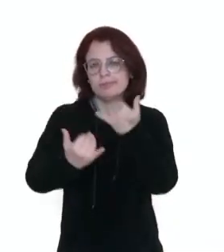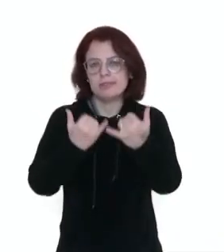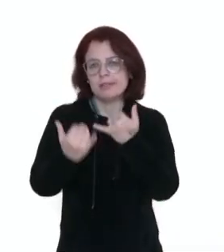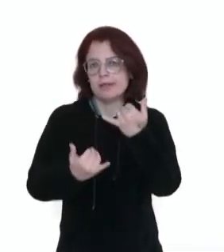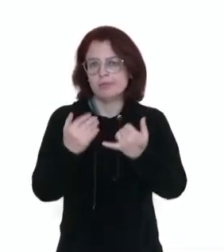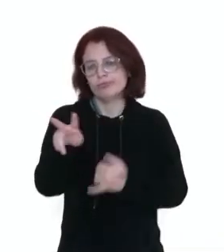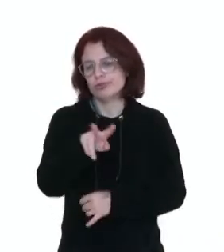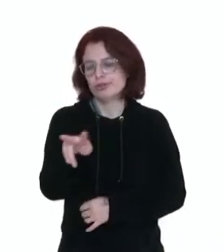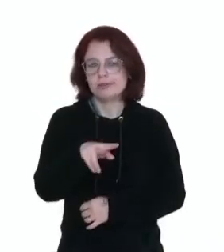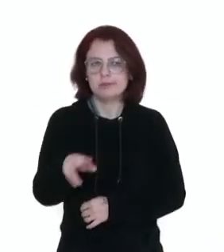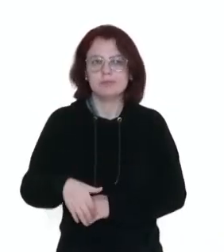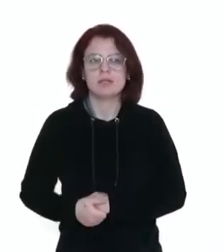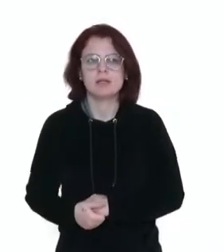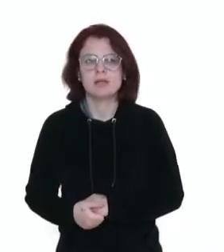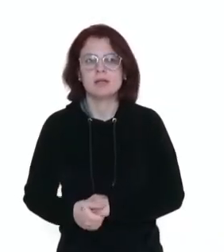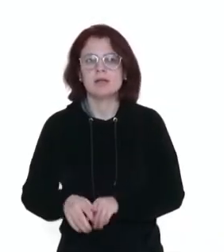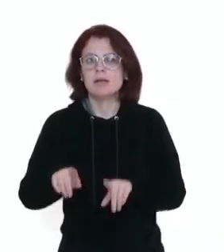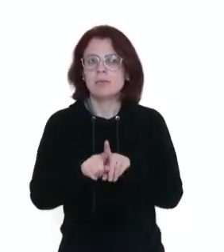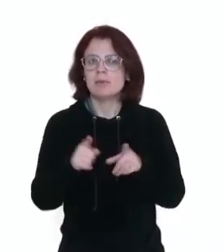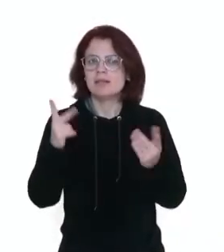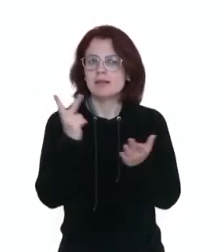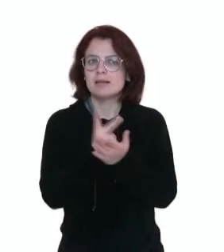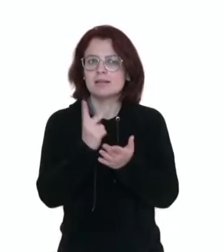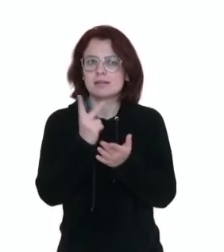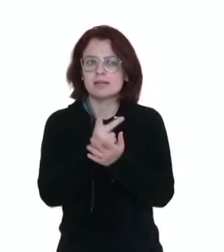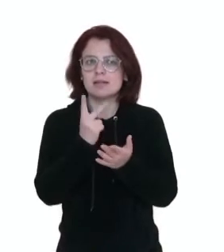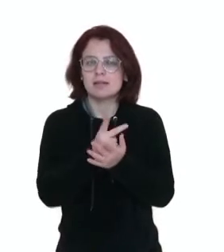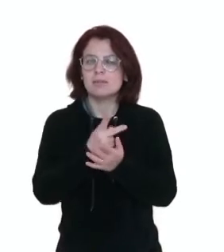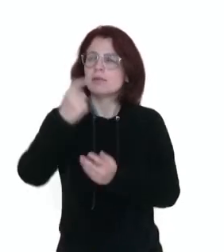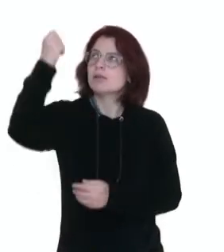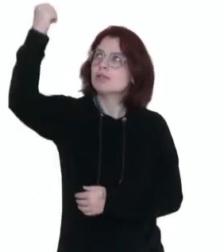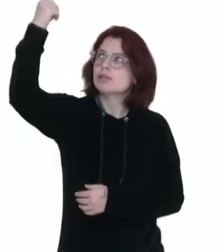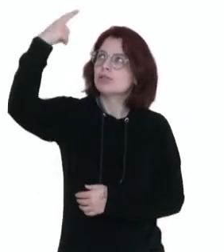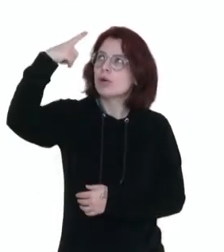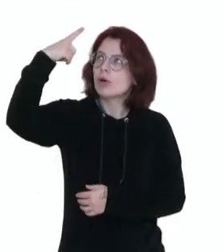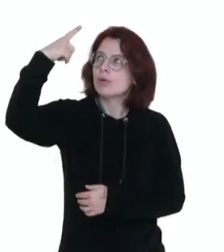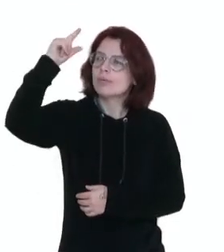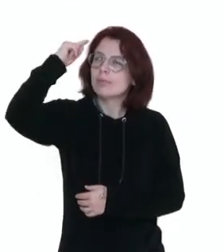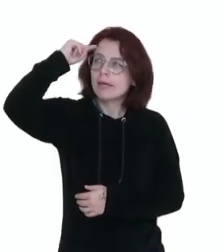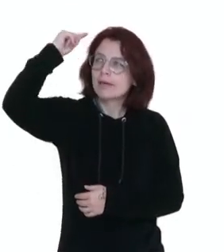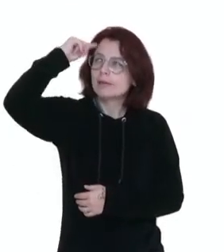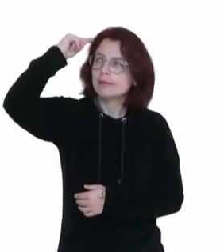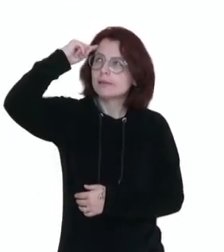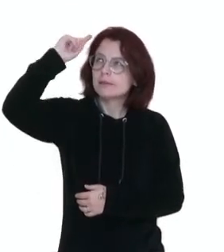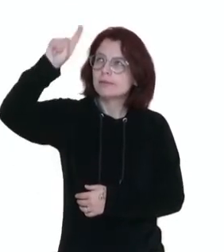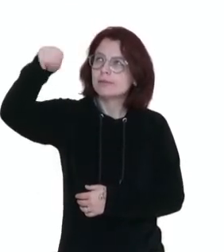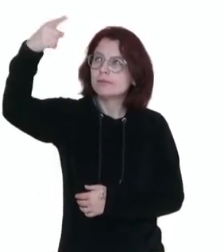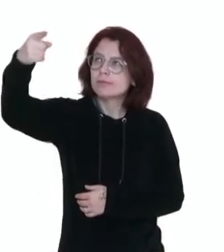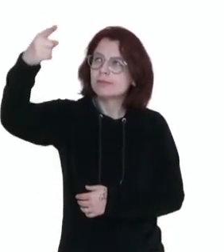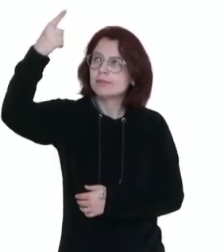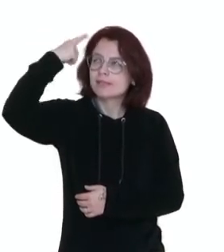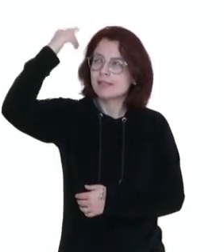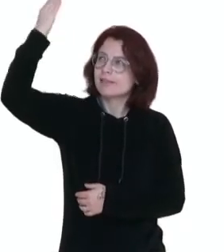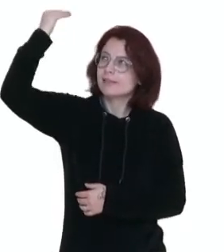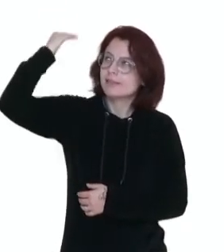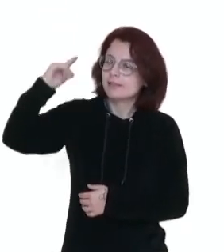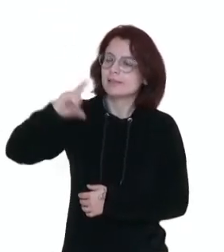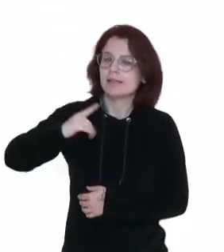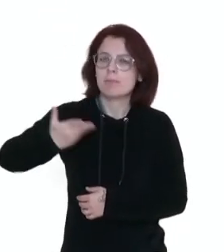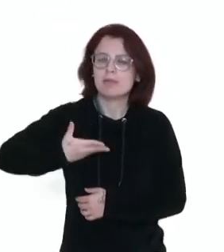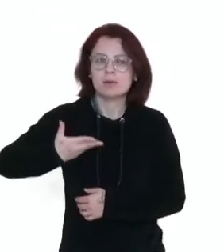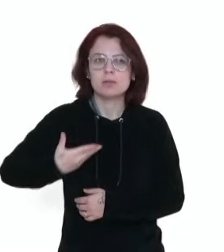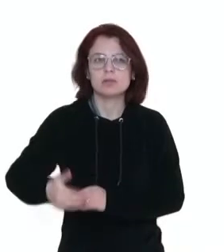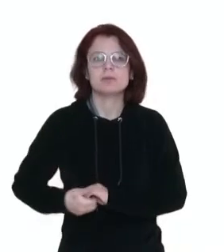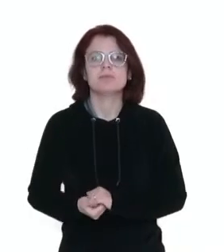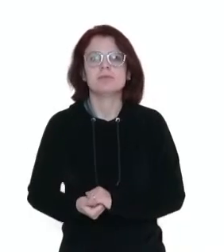mais, mas sempre ficam estirados ao sol, pensando no dia em que foram amigos. E